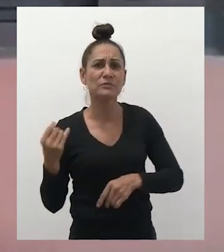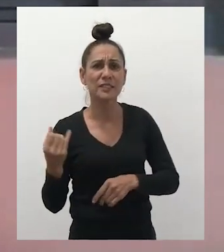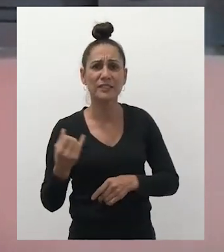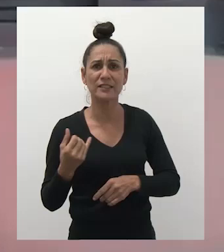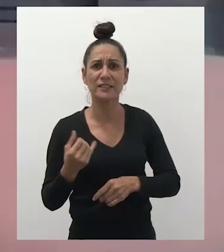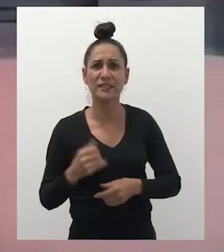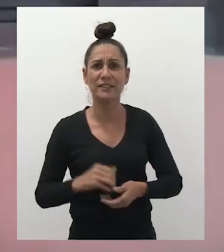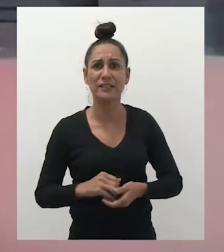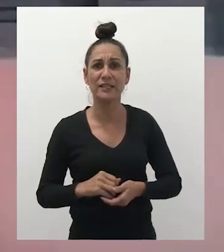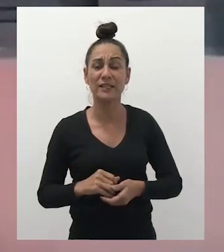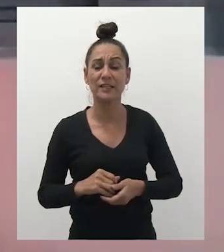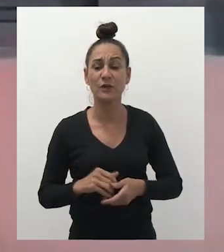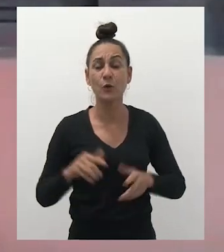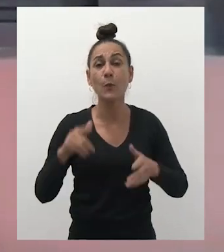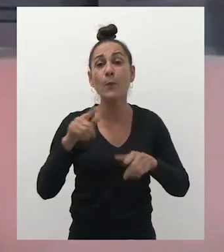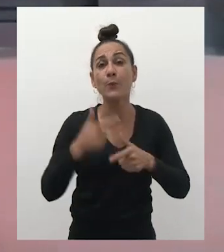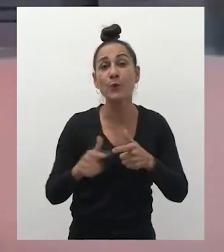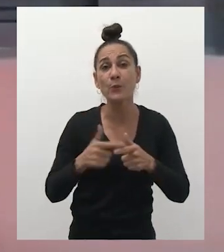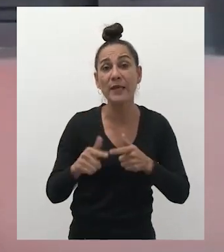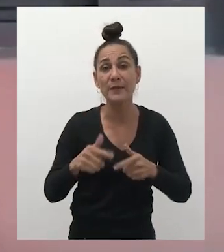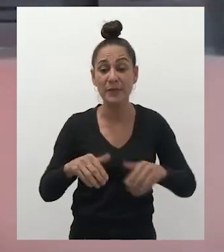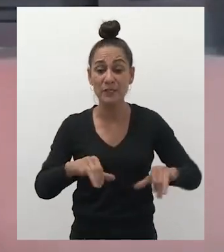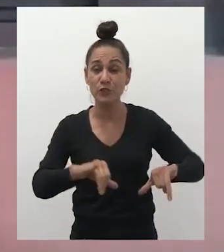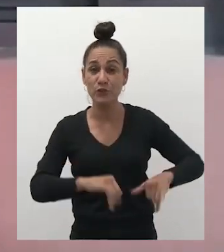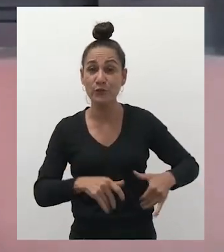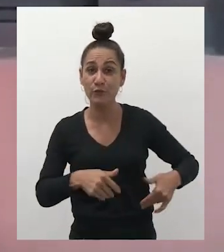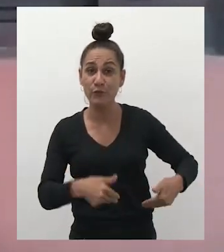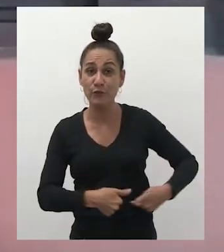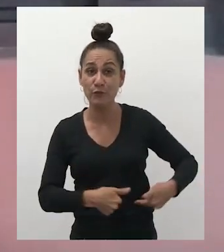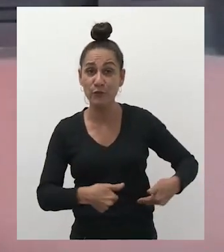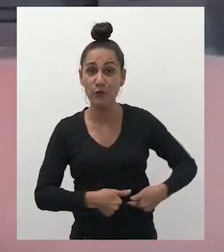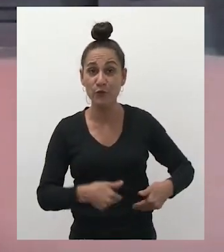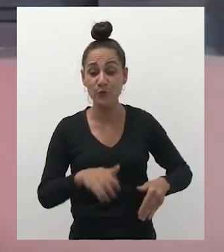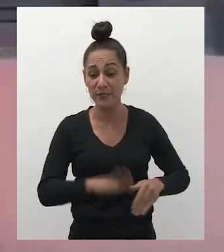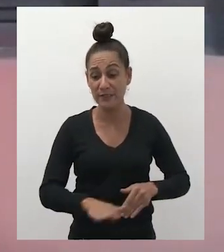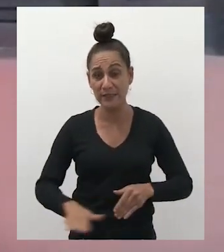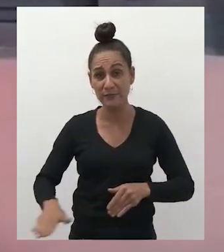a desnutrição no projeto do Dr. Azilda Arnes.